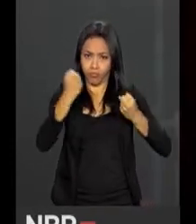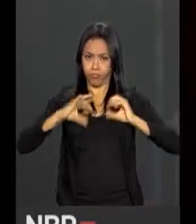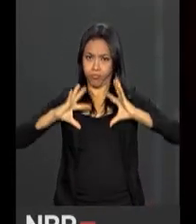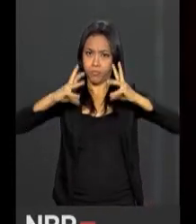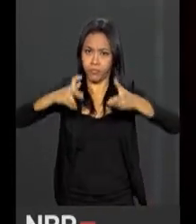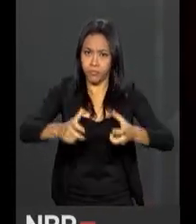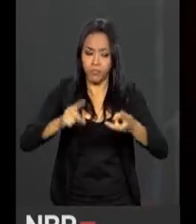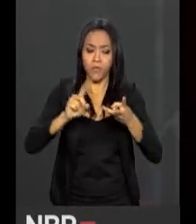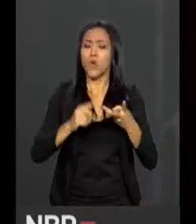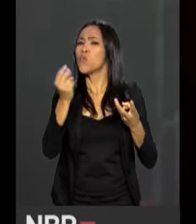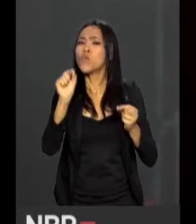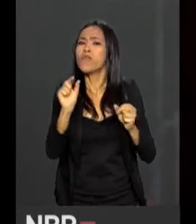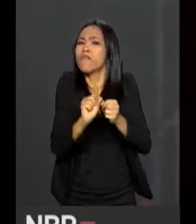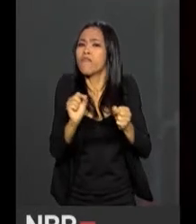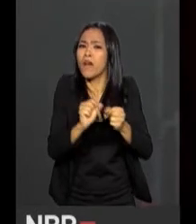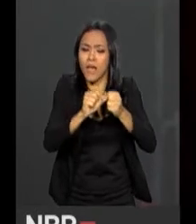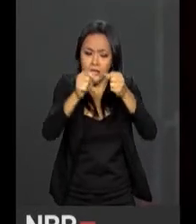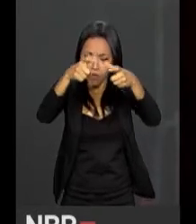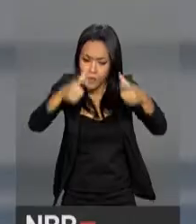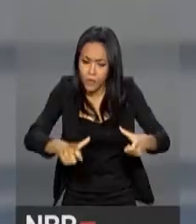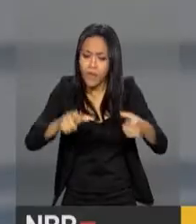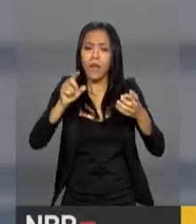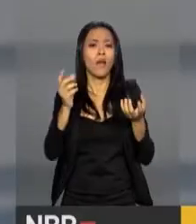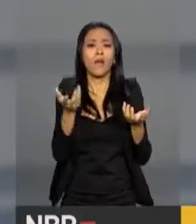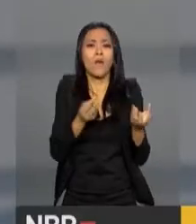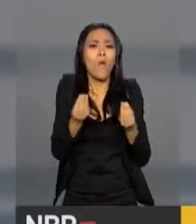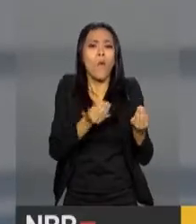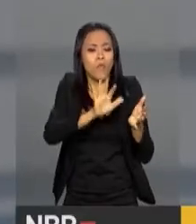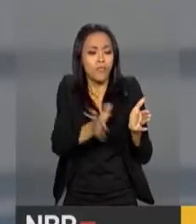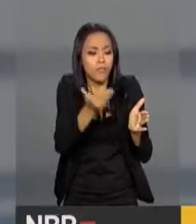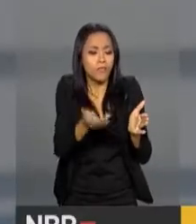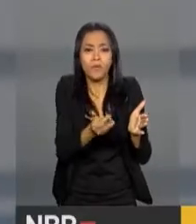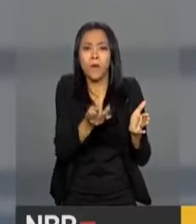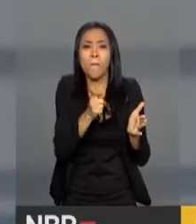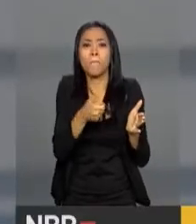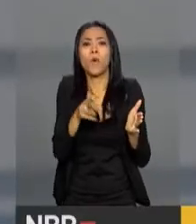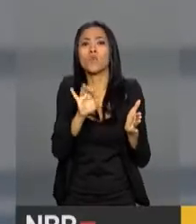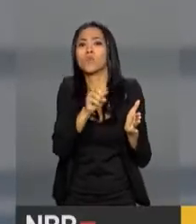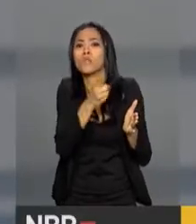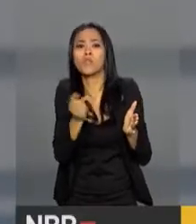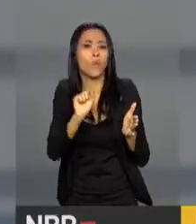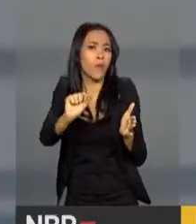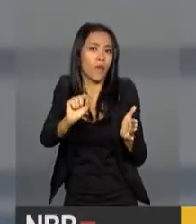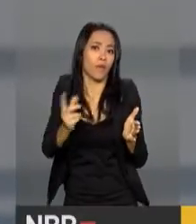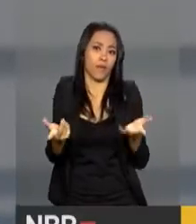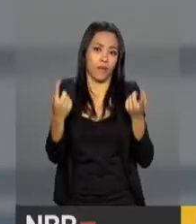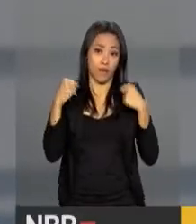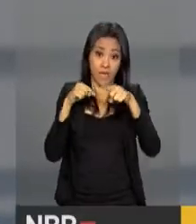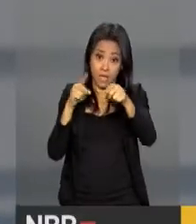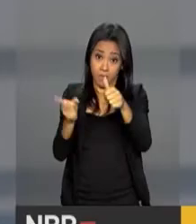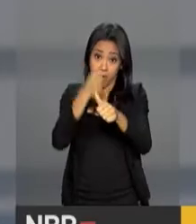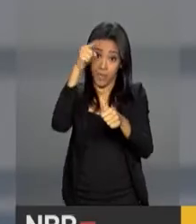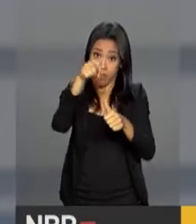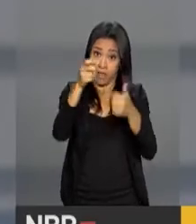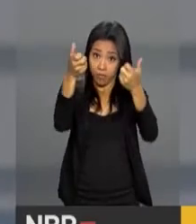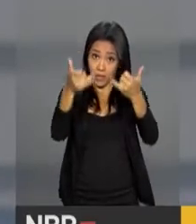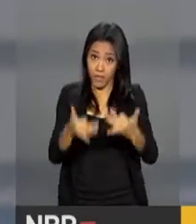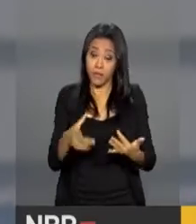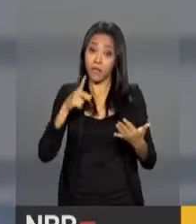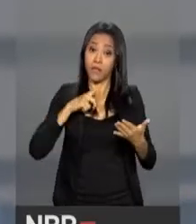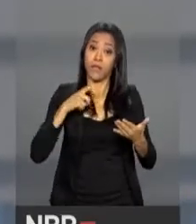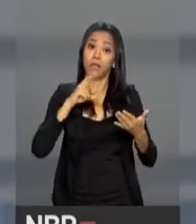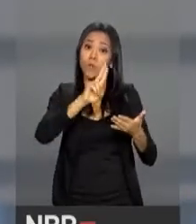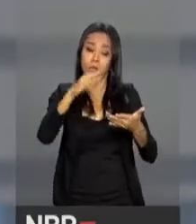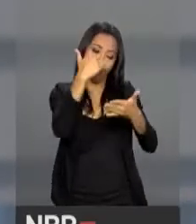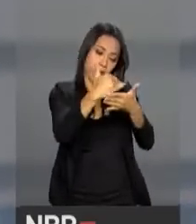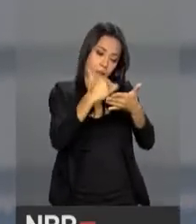as benfeitorias e o que vem sendo produzido uma das principais utilidades será a formação de um cadastro que permitirá a implantação